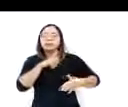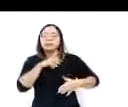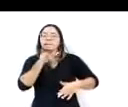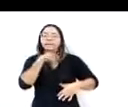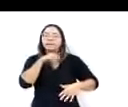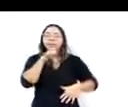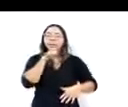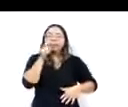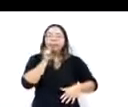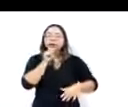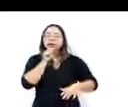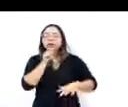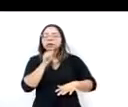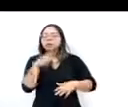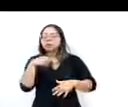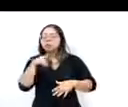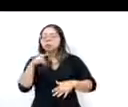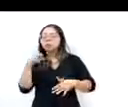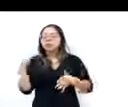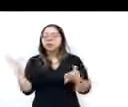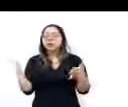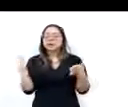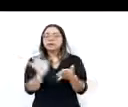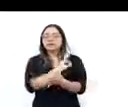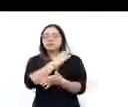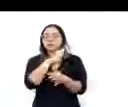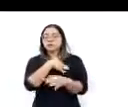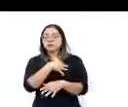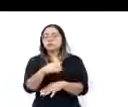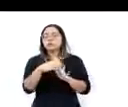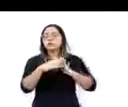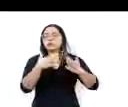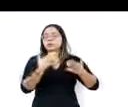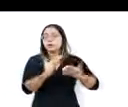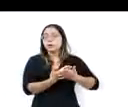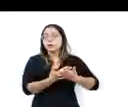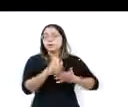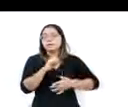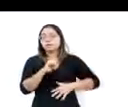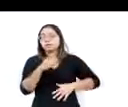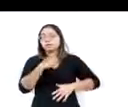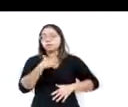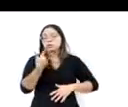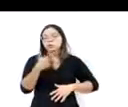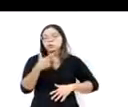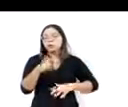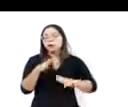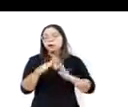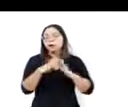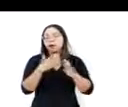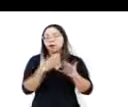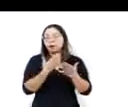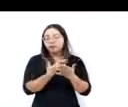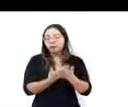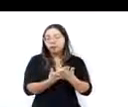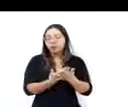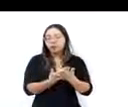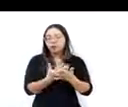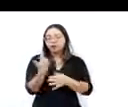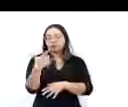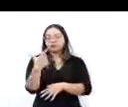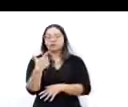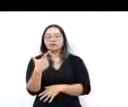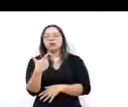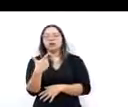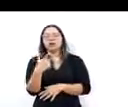o fato de não ter aula presencial não tem sentido nenhum. Então, aqui nesse momento a gente faz inclusive um apelo mesmo a